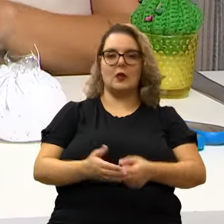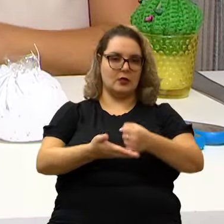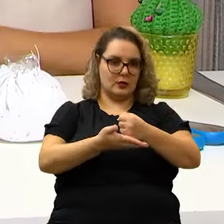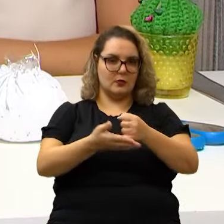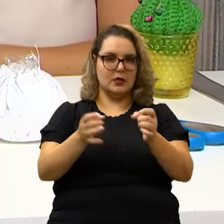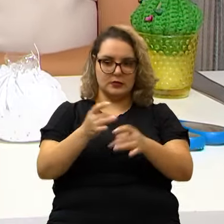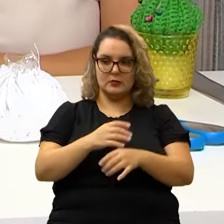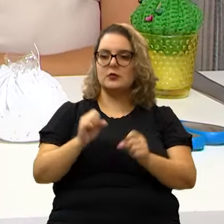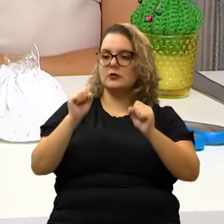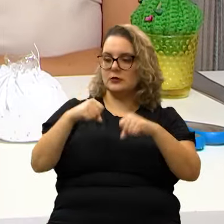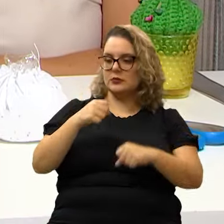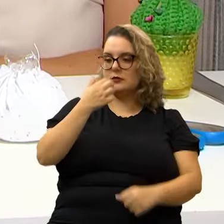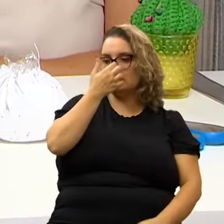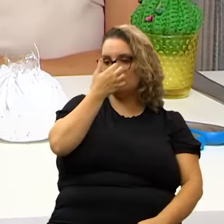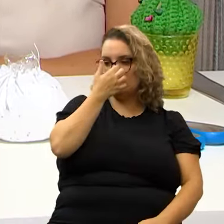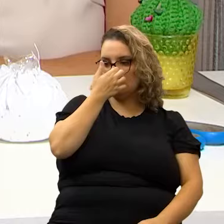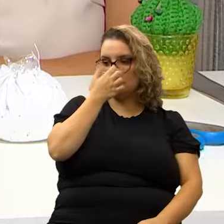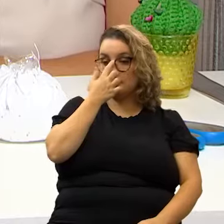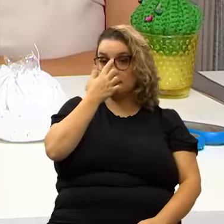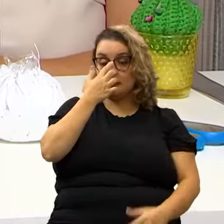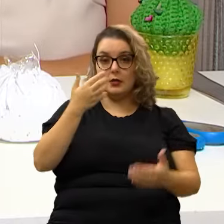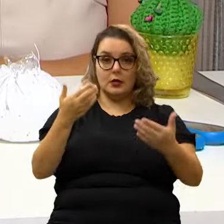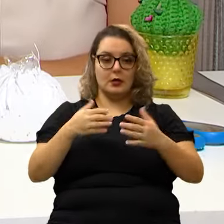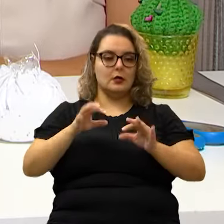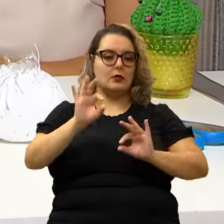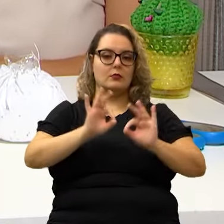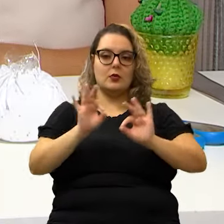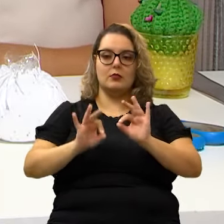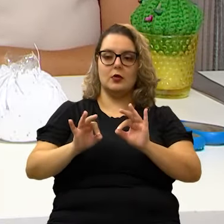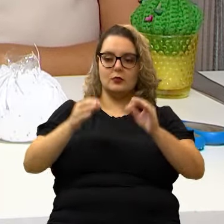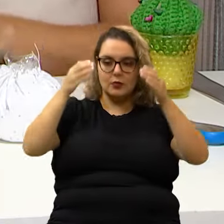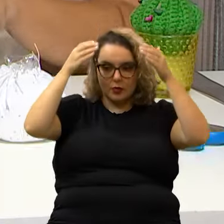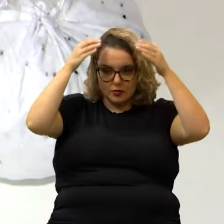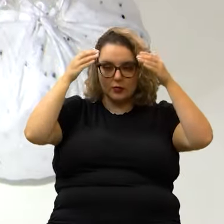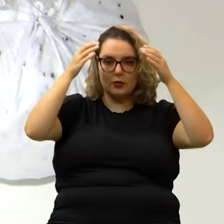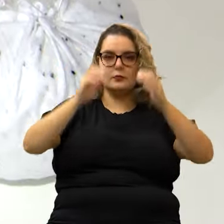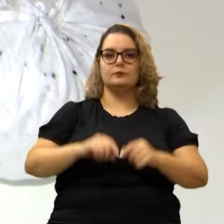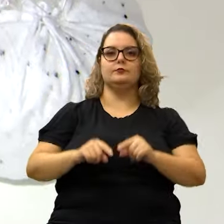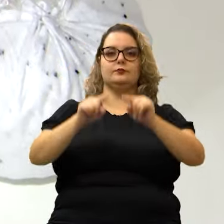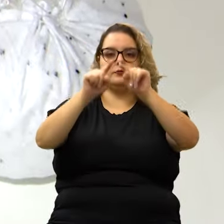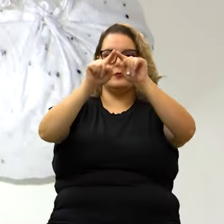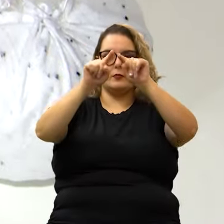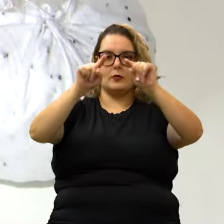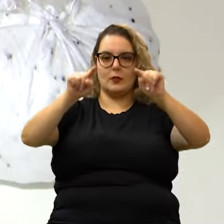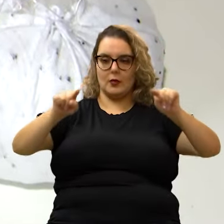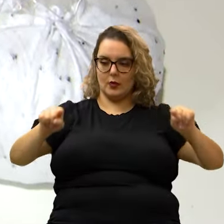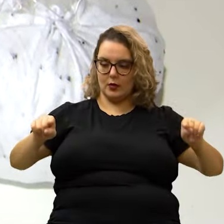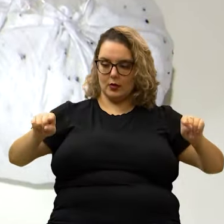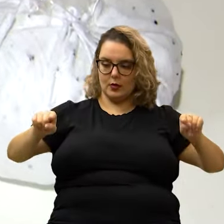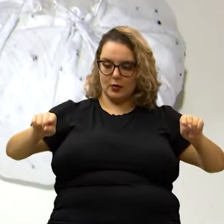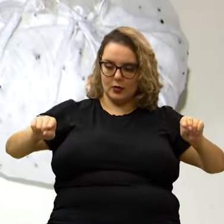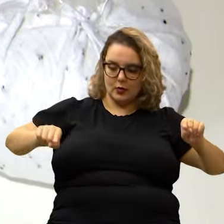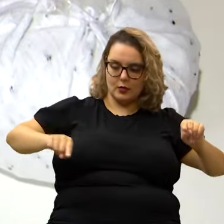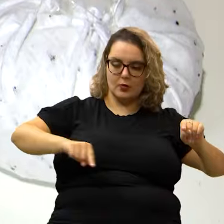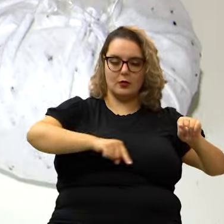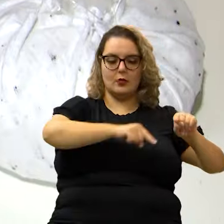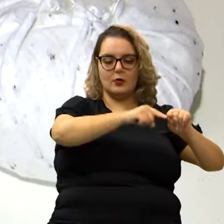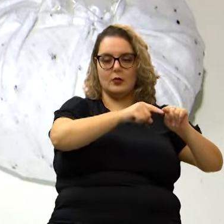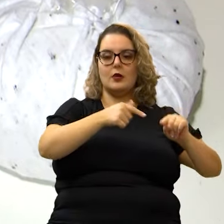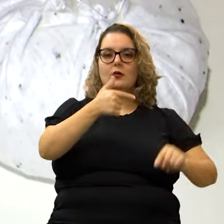Fez a base. Já fizemos a base. Agora a gente vai fazer então a montagem do chapéuzinho. Então o chapéu foi cortado 22 centímetros